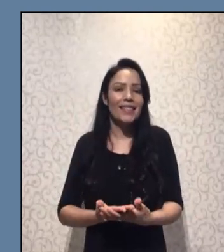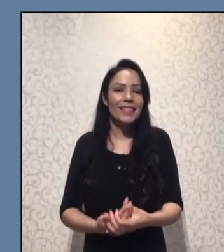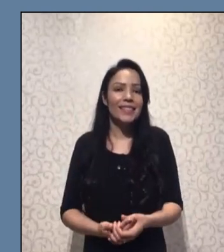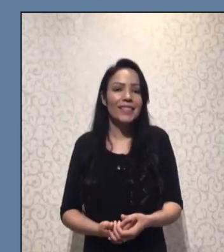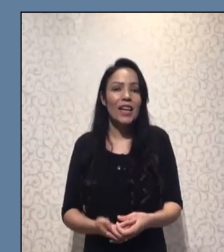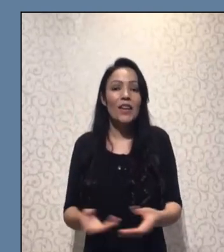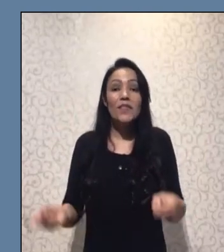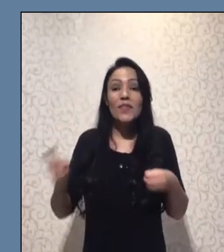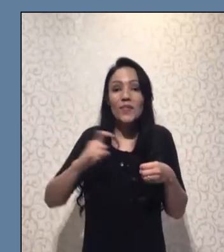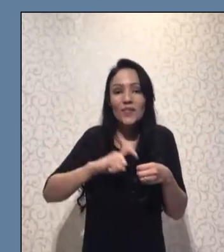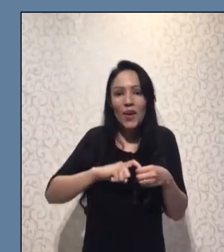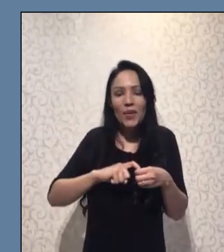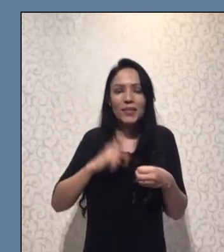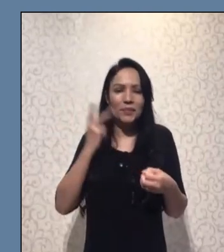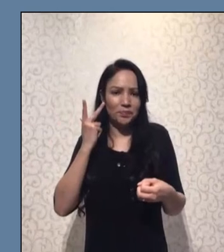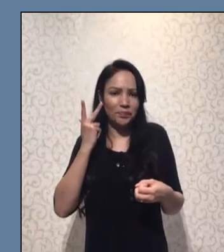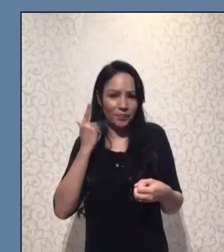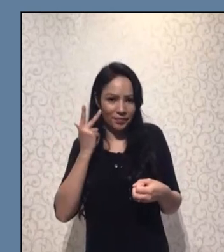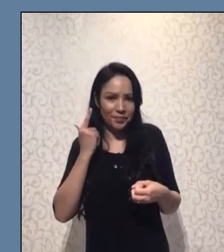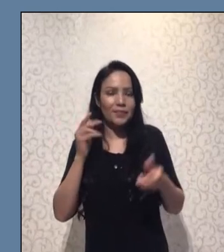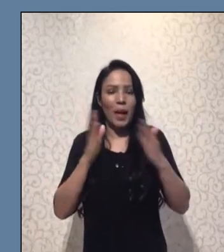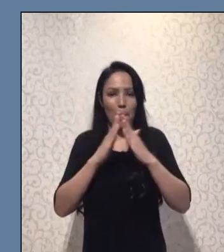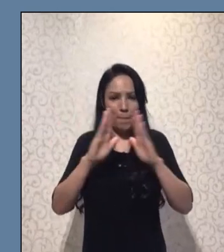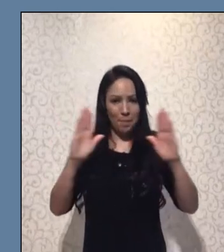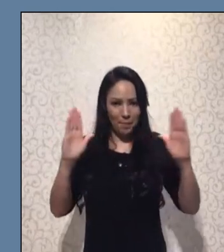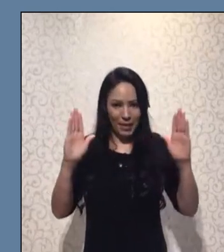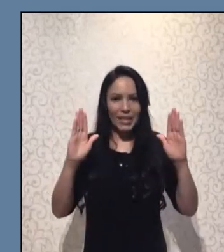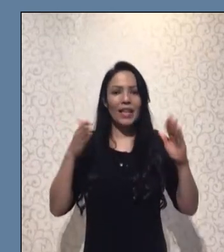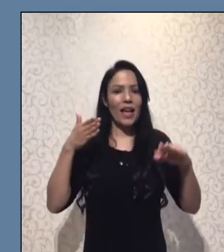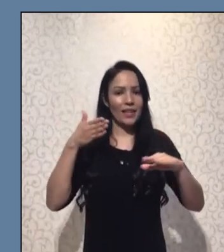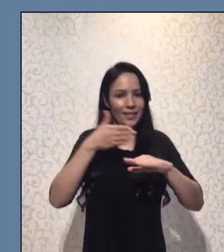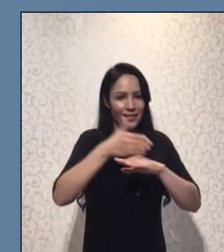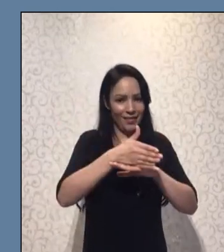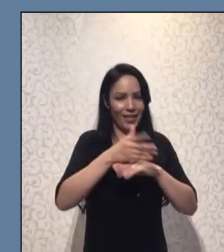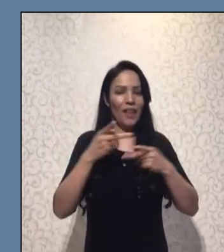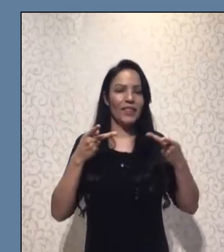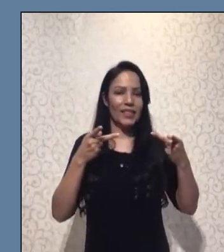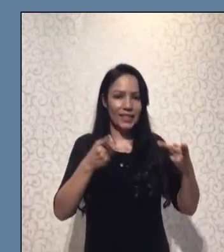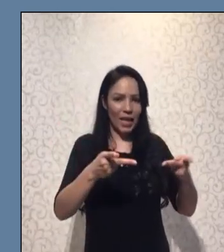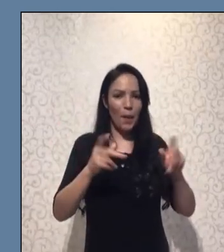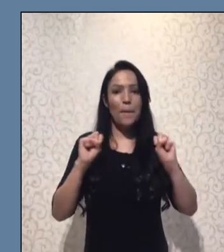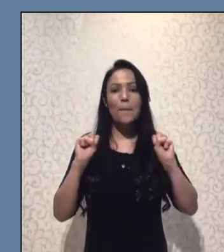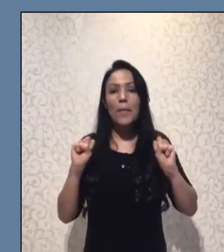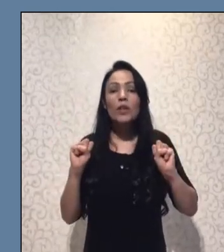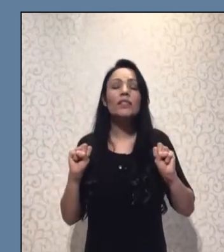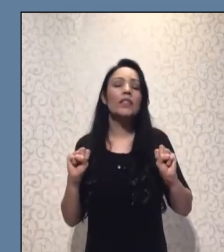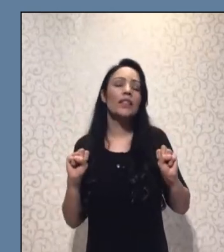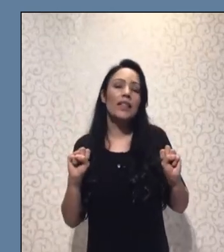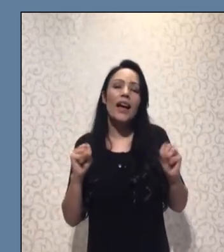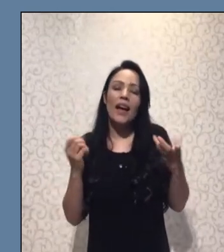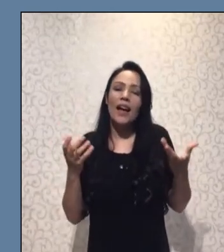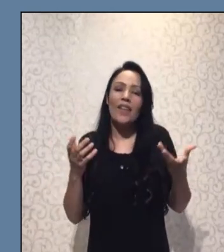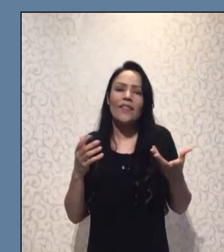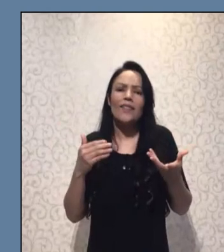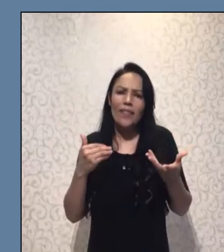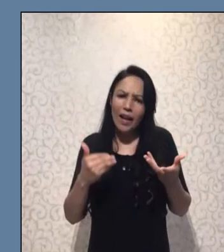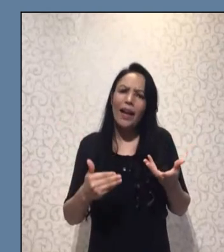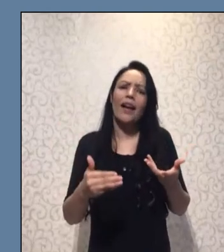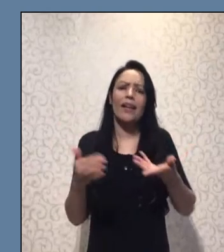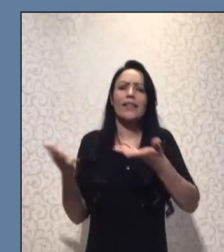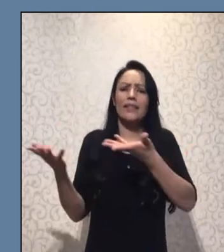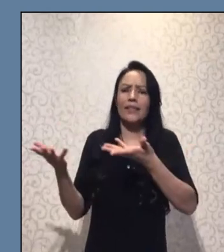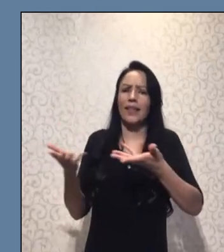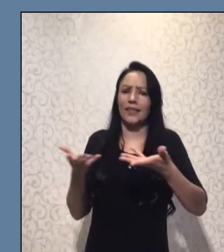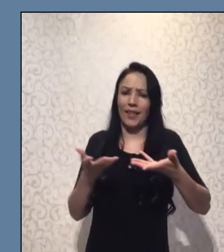voltando ao normal, ou seja, os museus, de novo, abrindo suas portas, não sei o que, eles vão atrair o público na